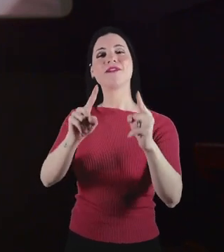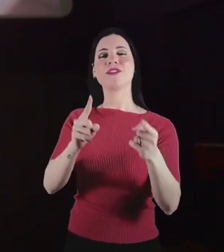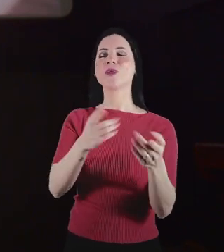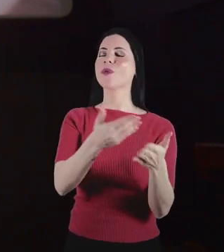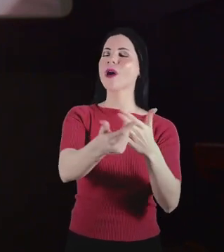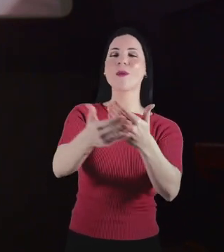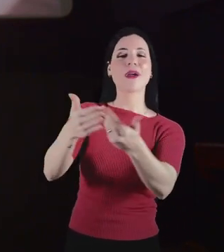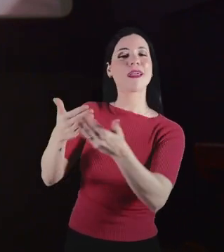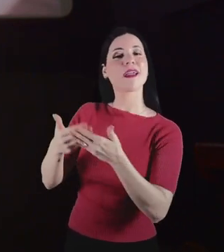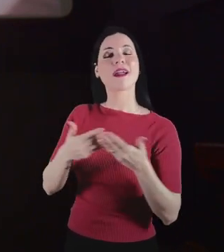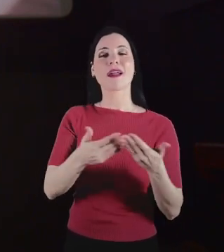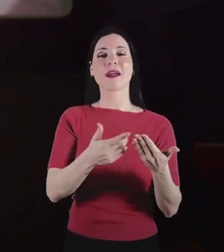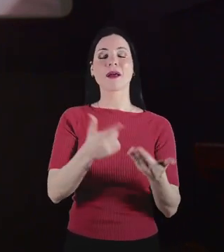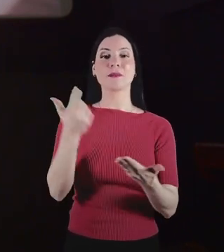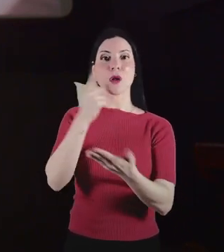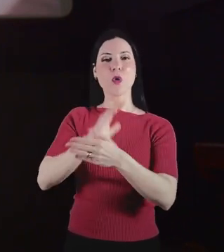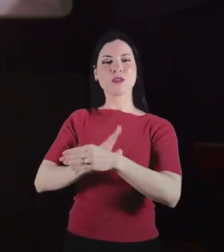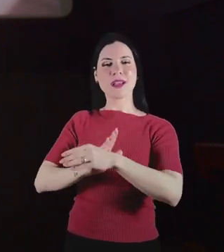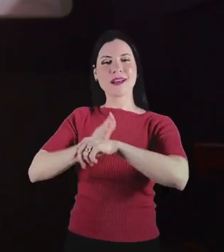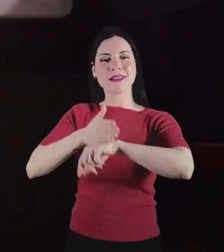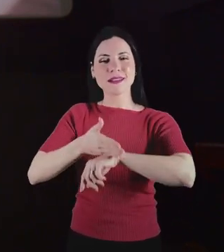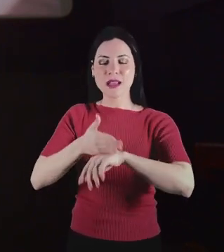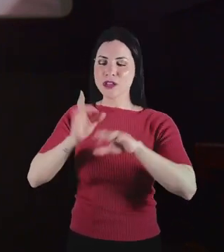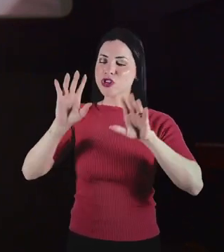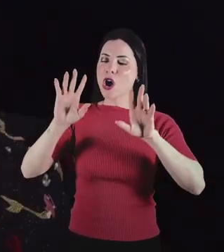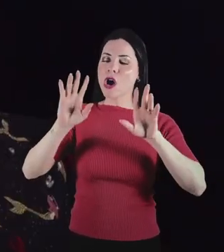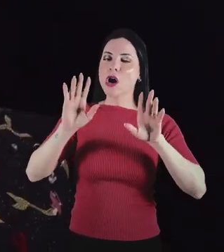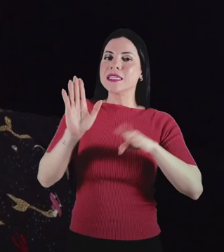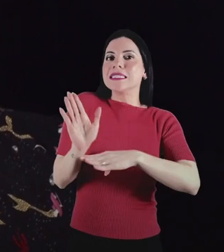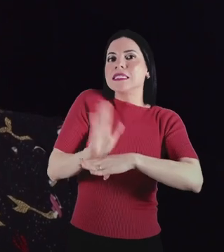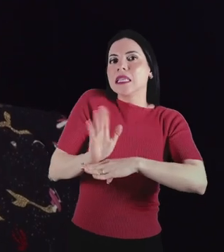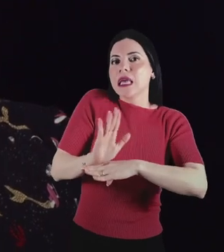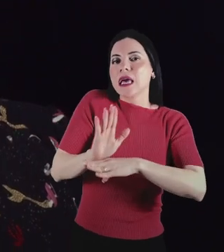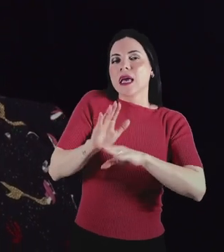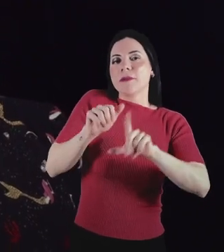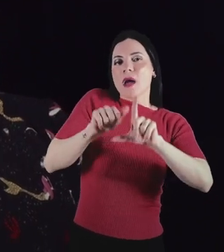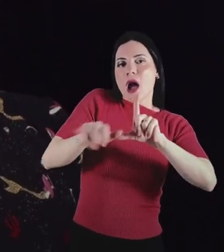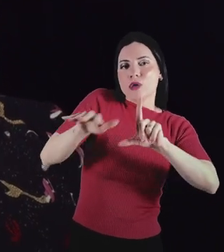o que for, né? Para estar acessando, não só, né, a questão do